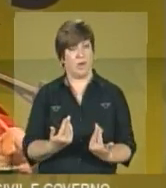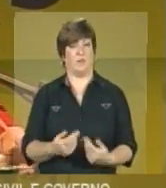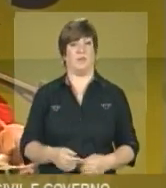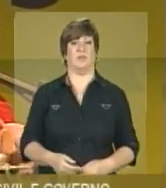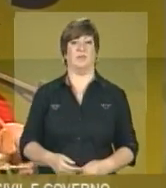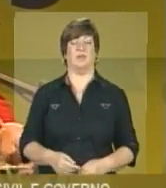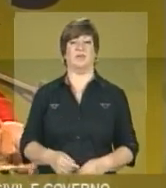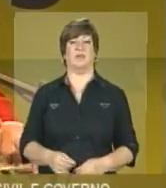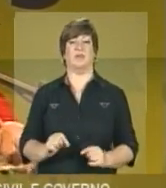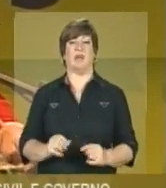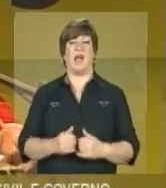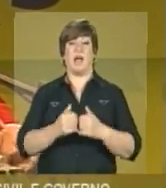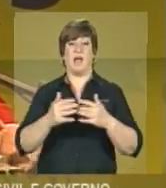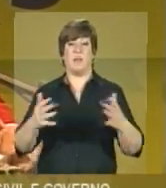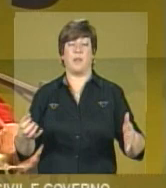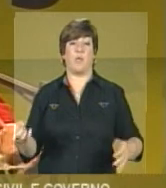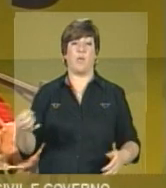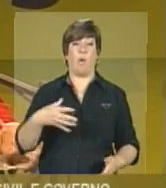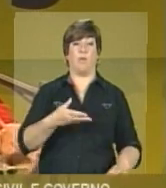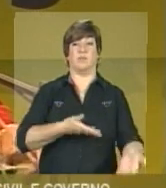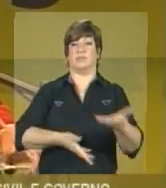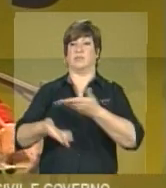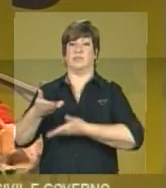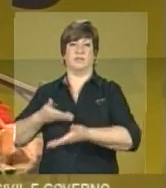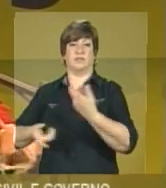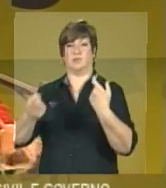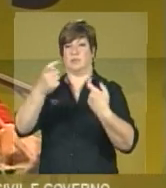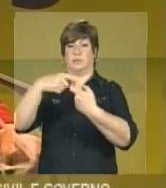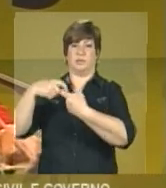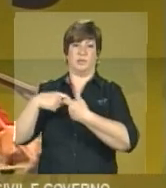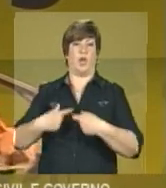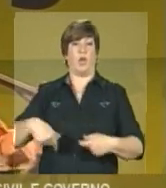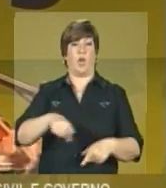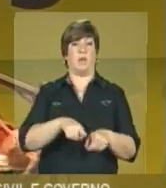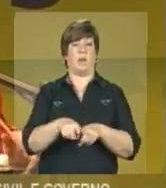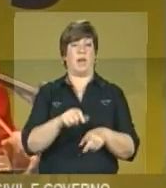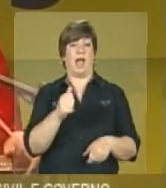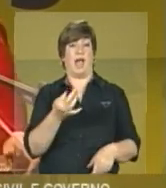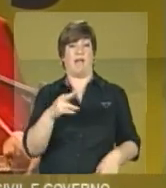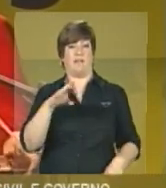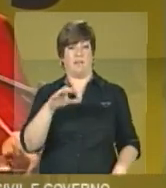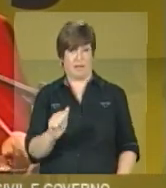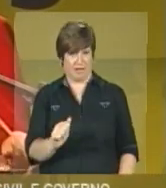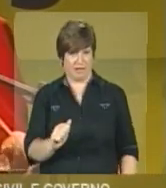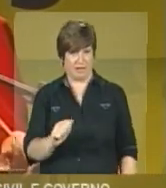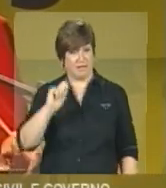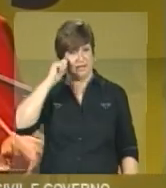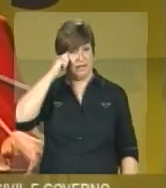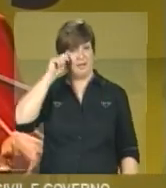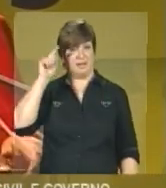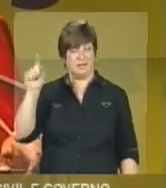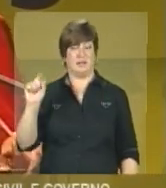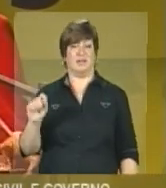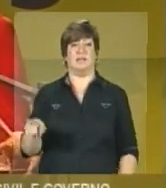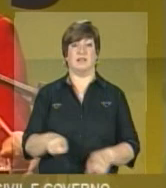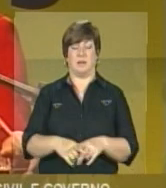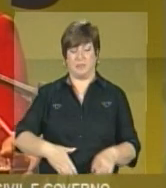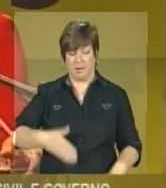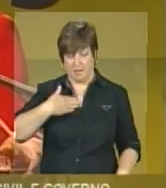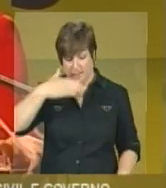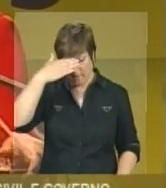forma, abrimos novas relações com os nossos irmãos africanos, com o mundo